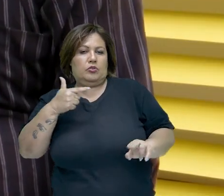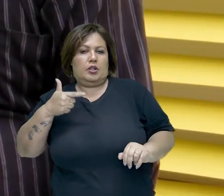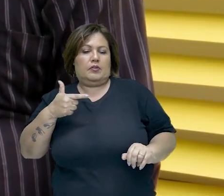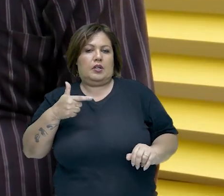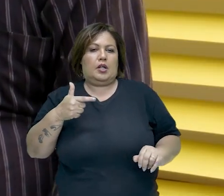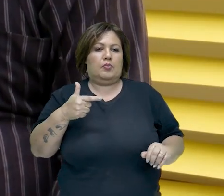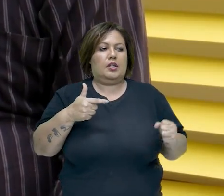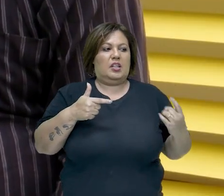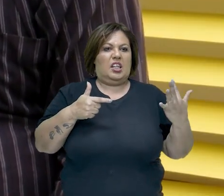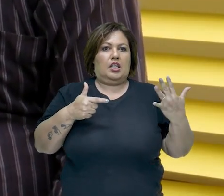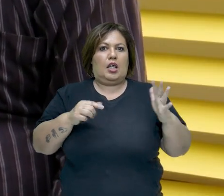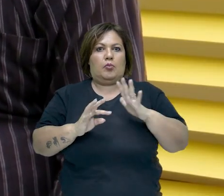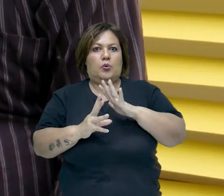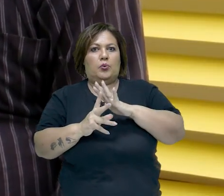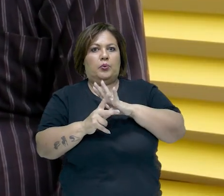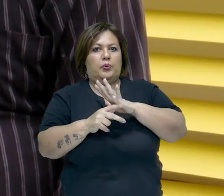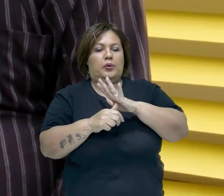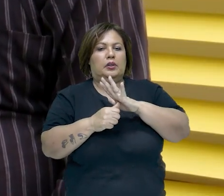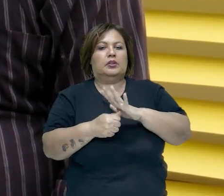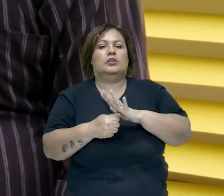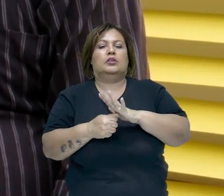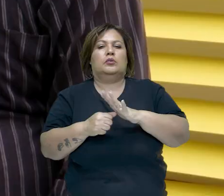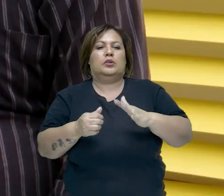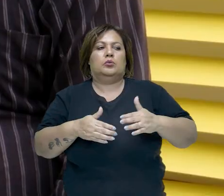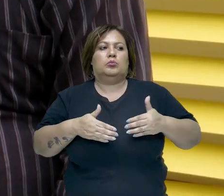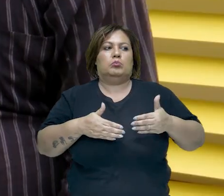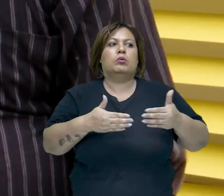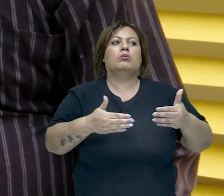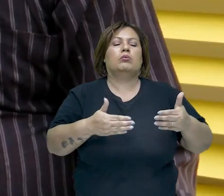armas, principalmente da mão de criminoso também, que